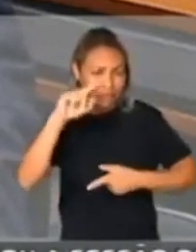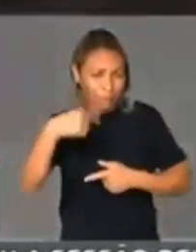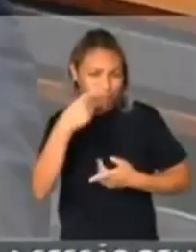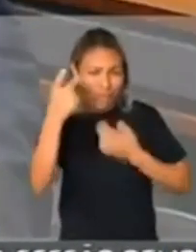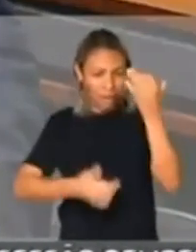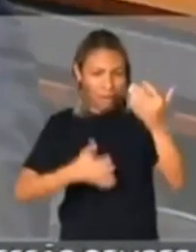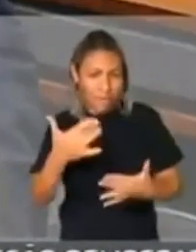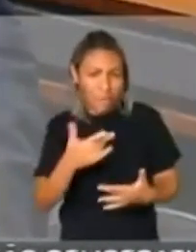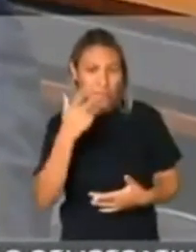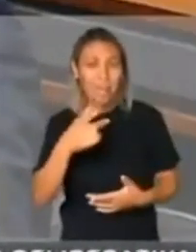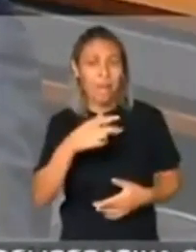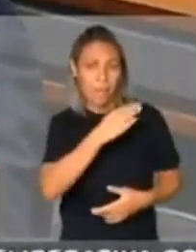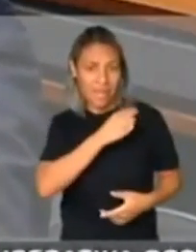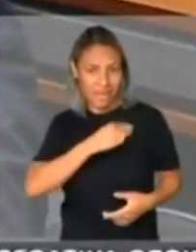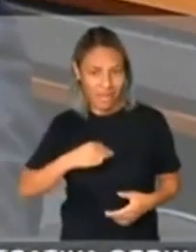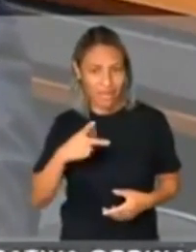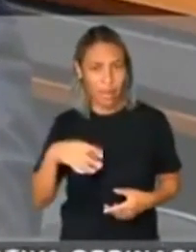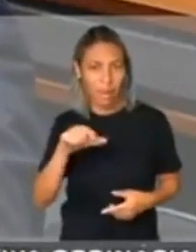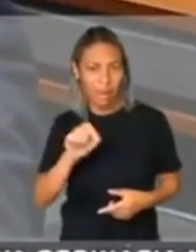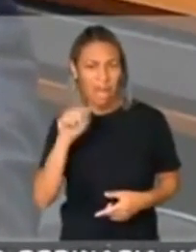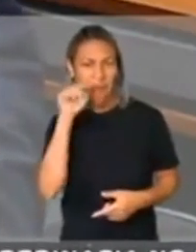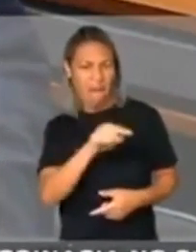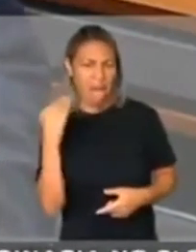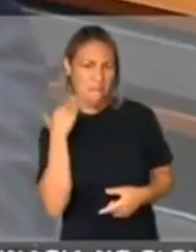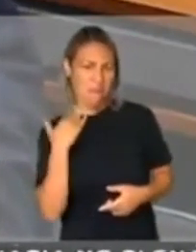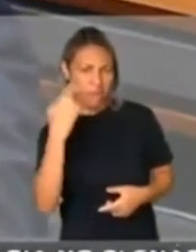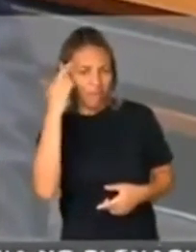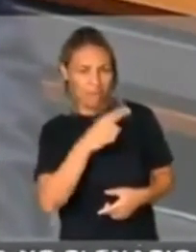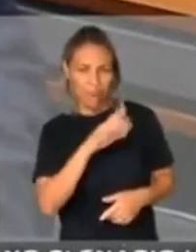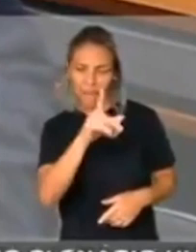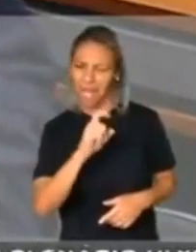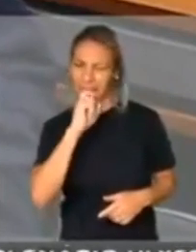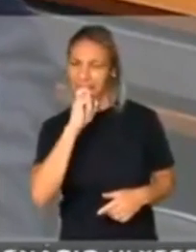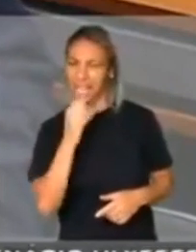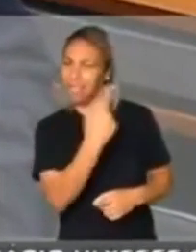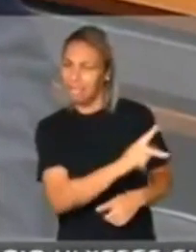o ministro Paulo Guedes de banqueiro, é mais por inveja, porque esse parlamentar não queria ser